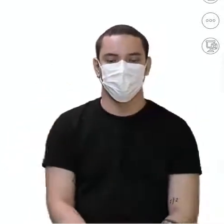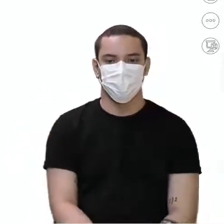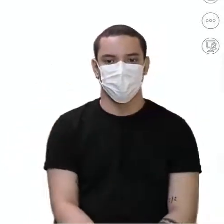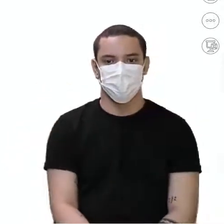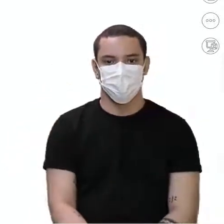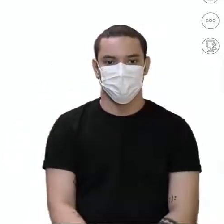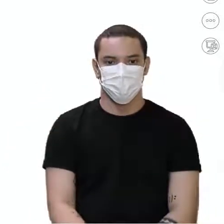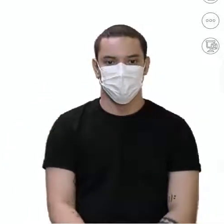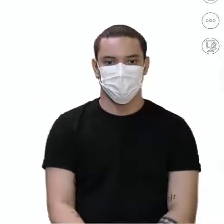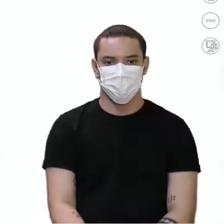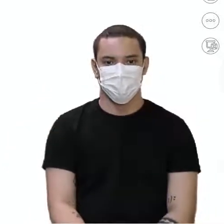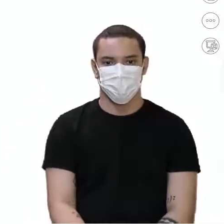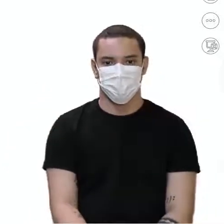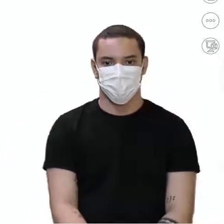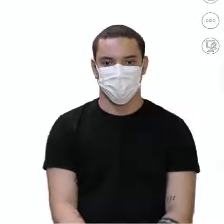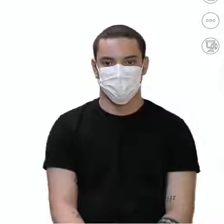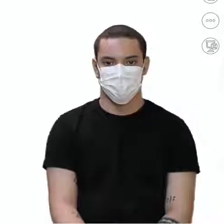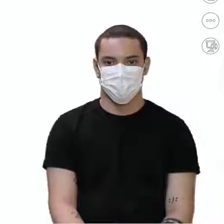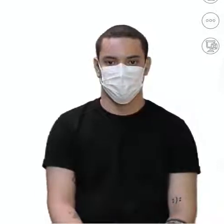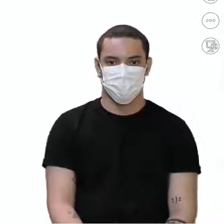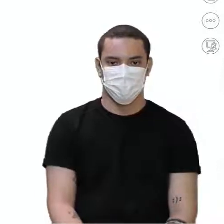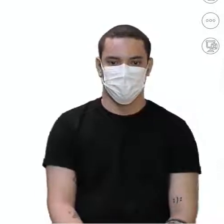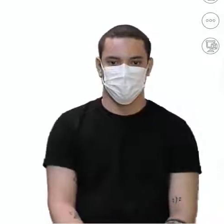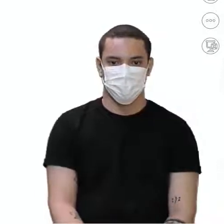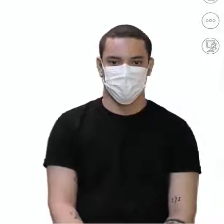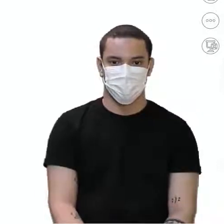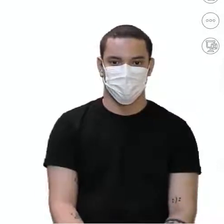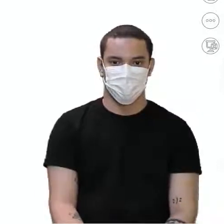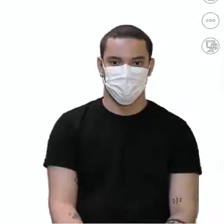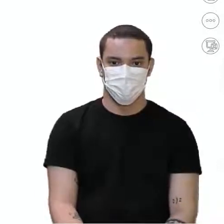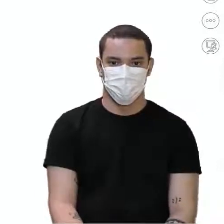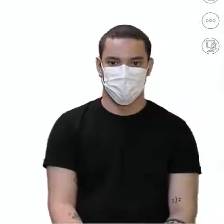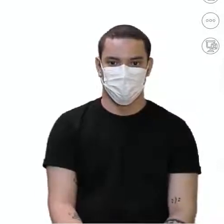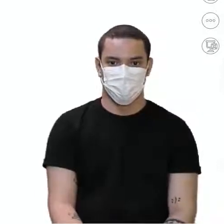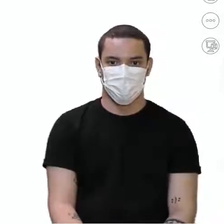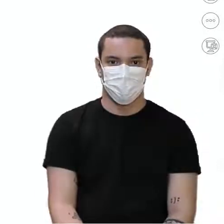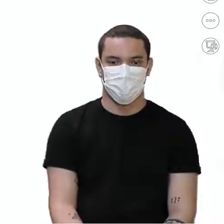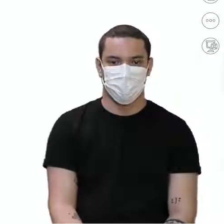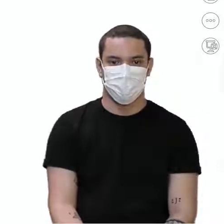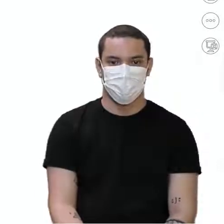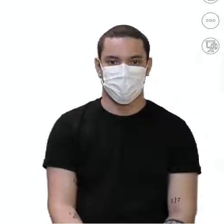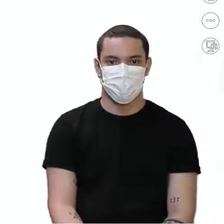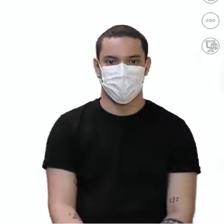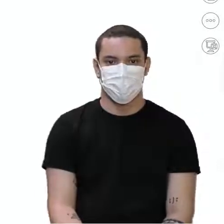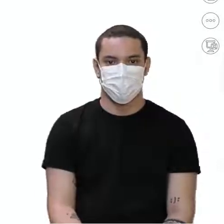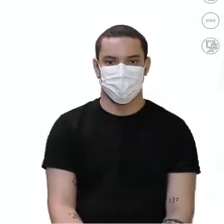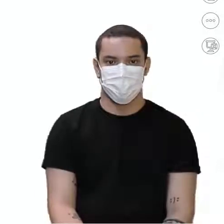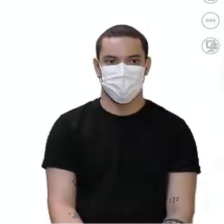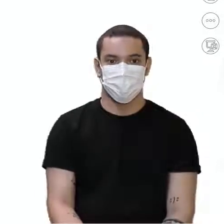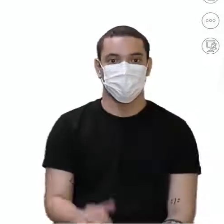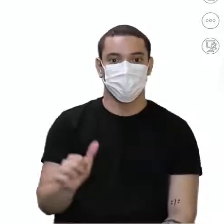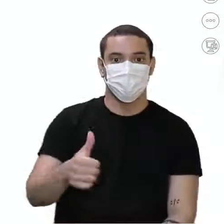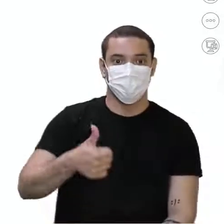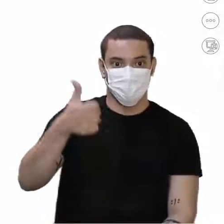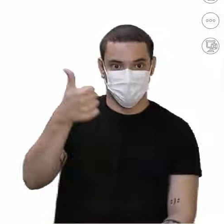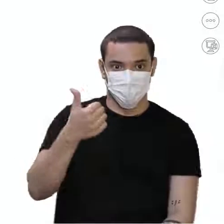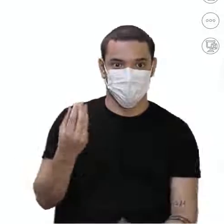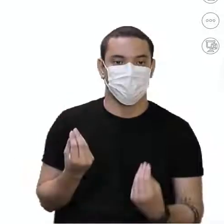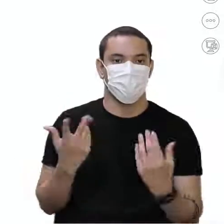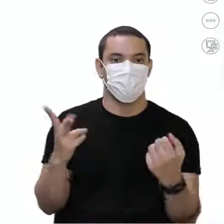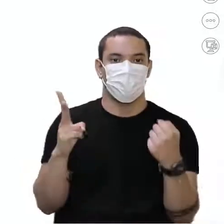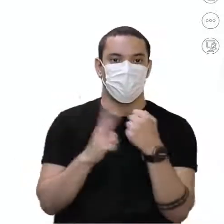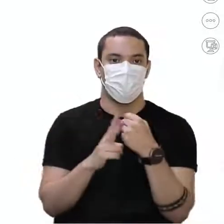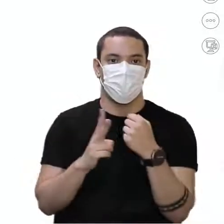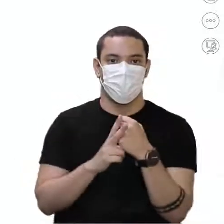ever been late for school? Como é que ele chegou a fazer essa frase? Primeiro que foi dado o verbo to be aqui